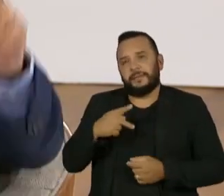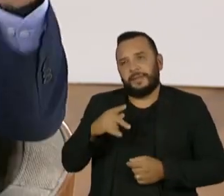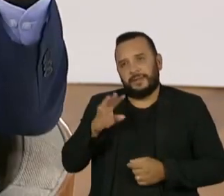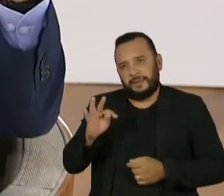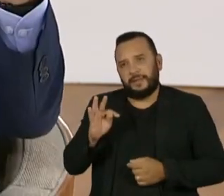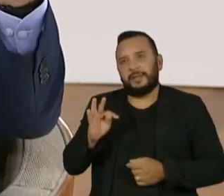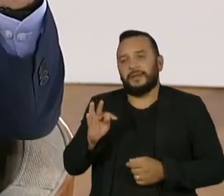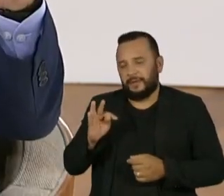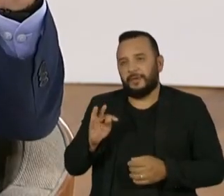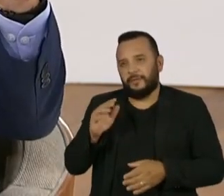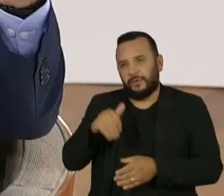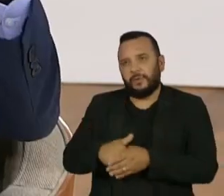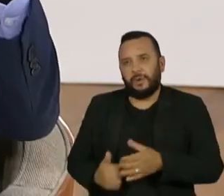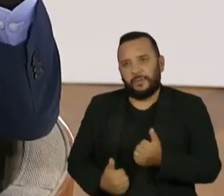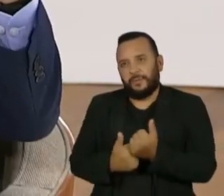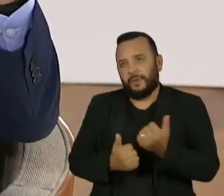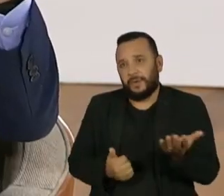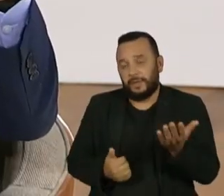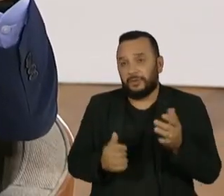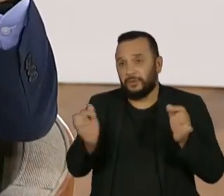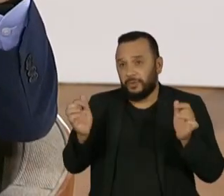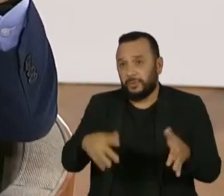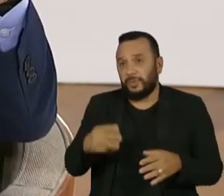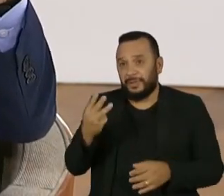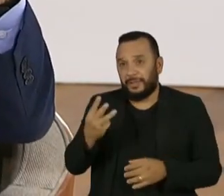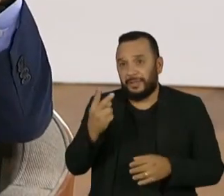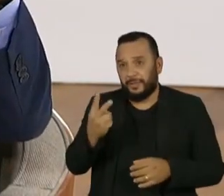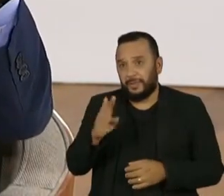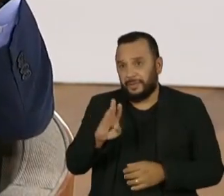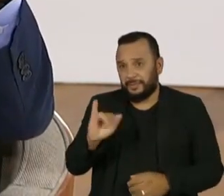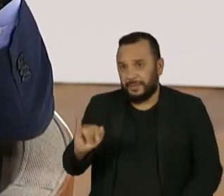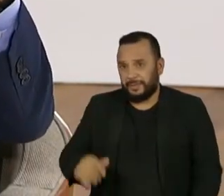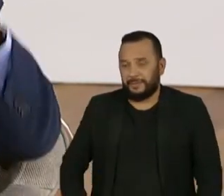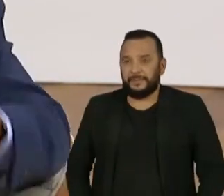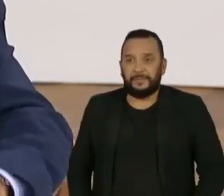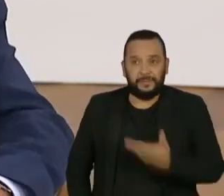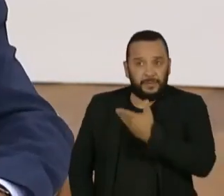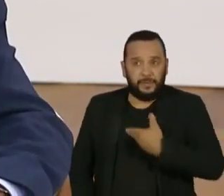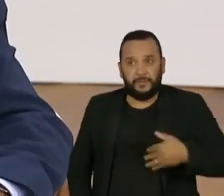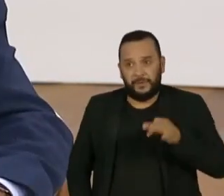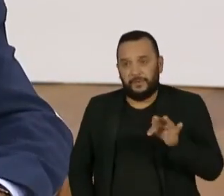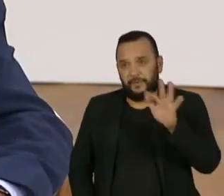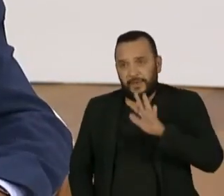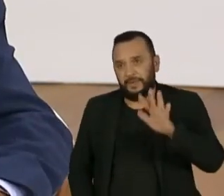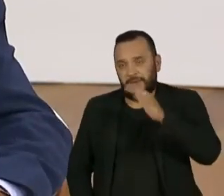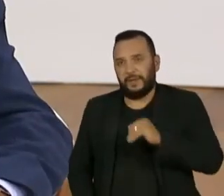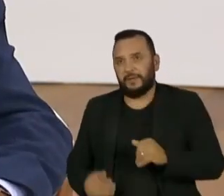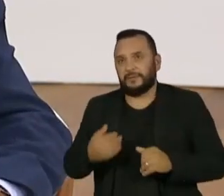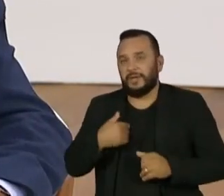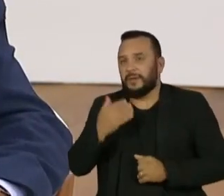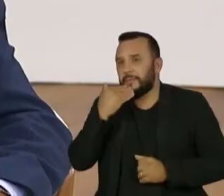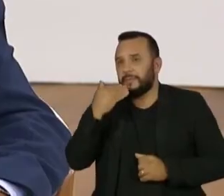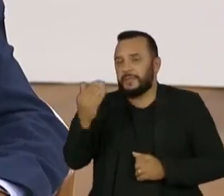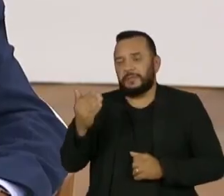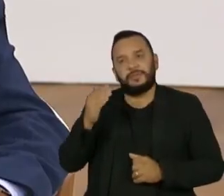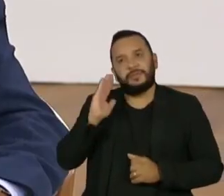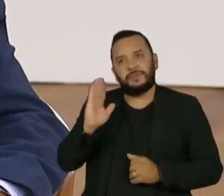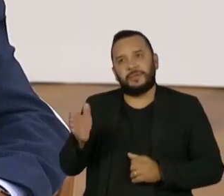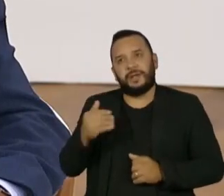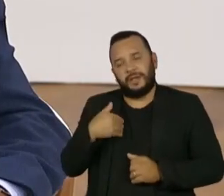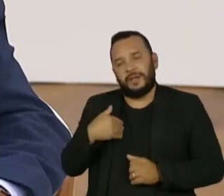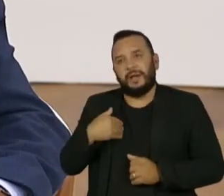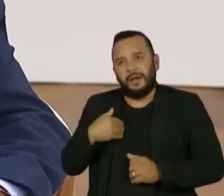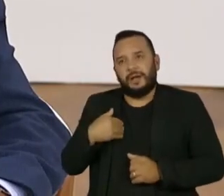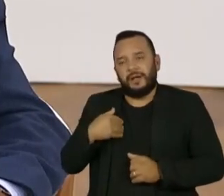da República. Então, sobrou de 22, 32 bilhões. O governo federal atual fez uma petição ao Supremo Tribunal Federal e conseguiu